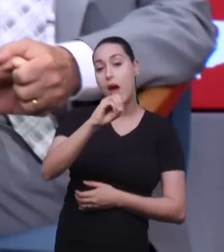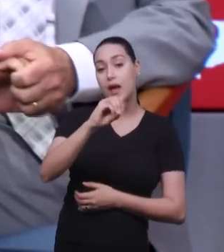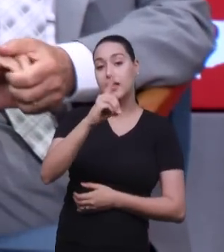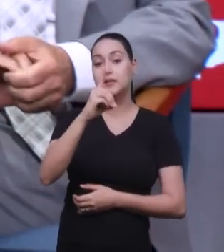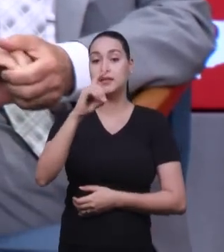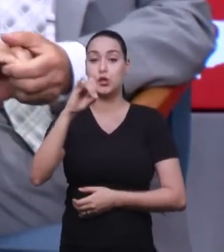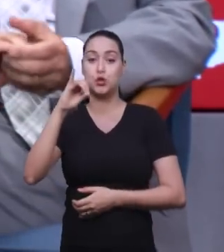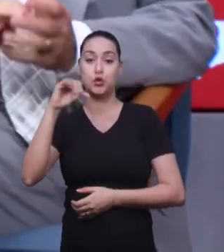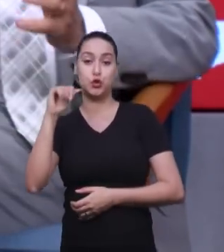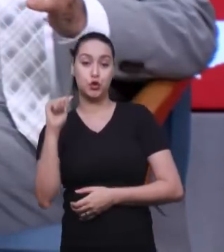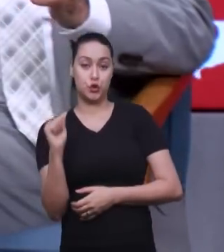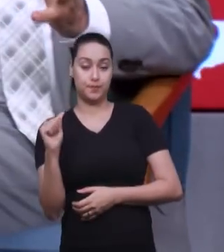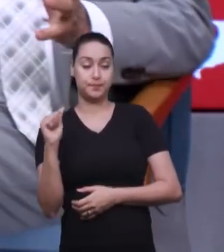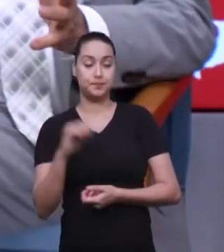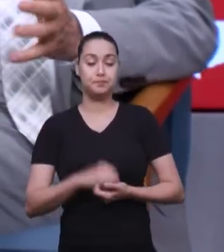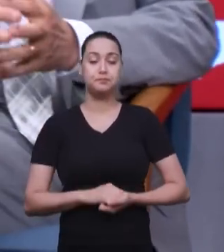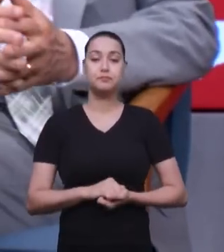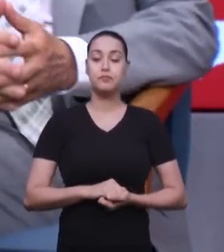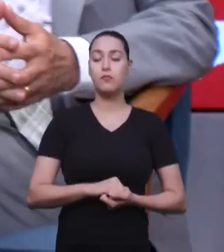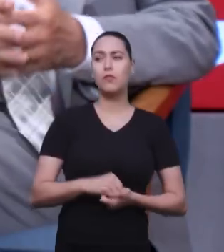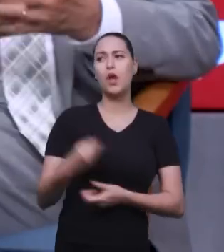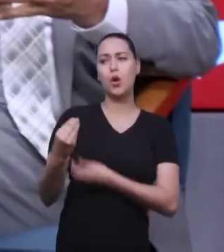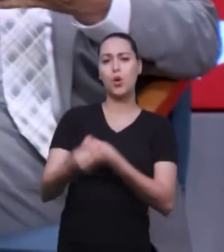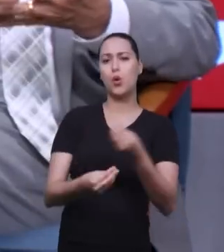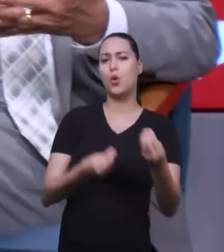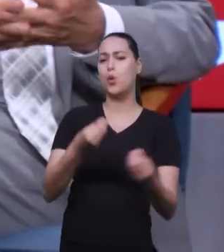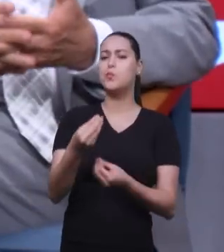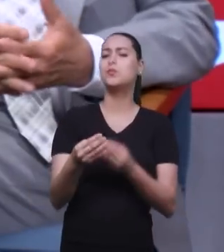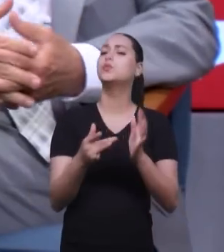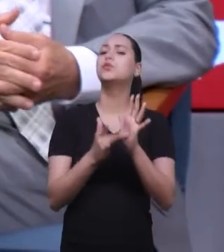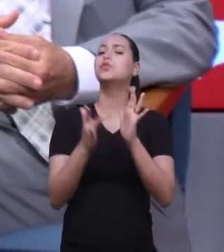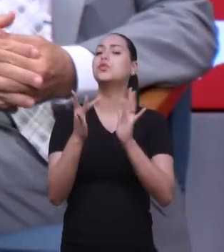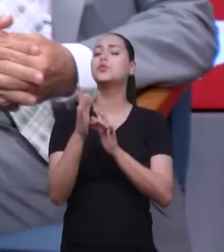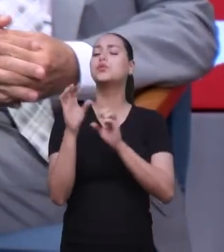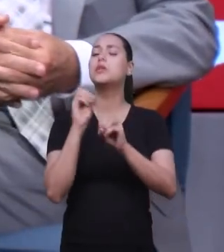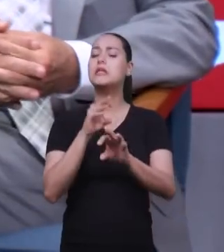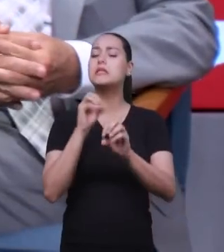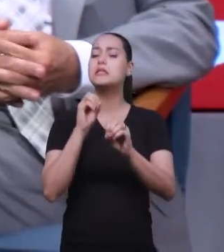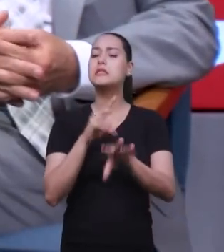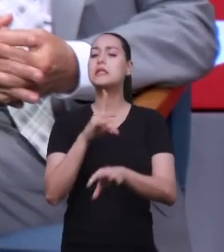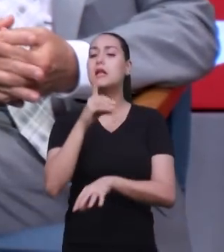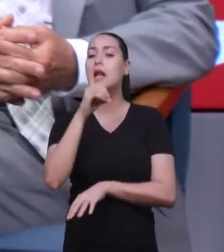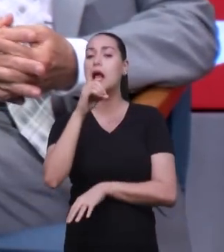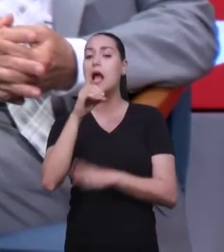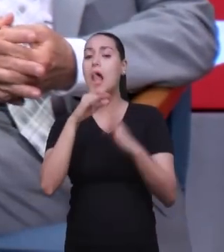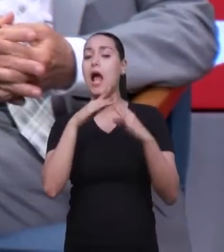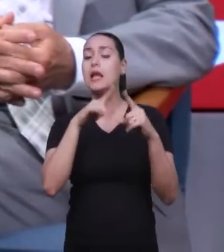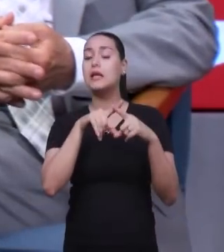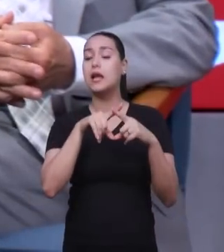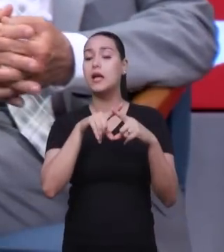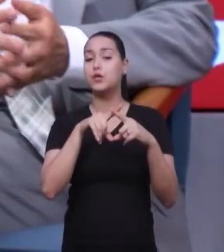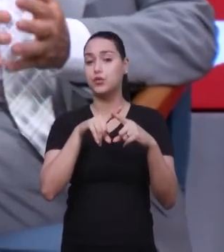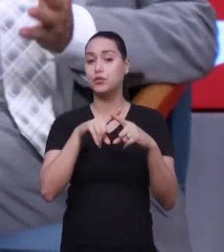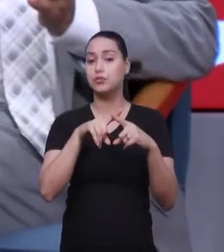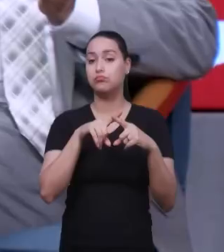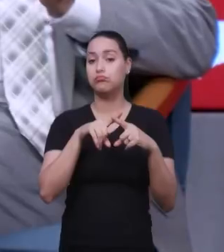dias, de que forma Jesus ensina a igreja,